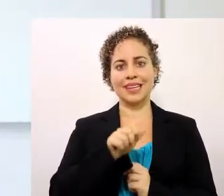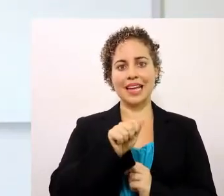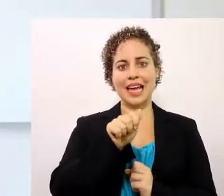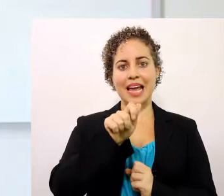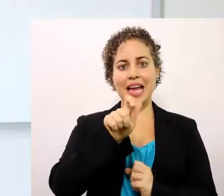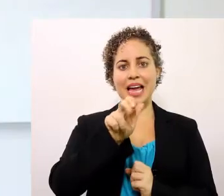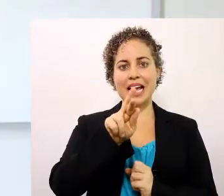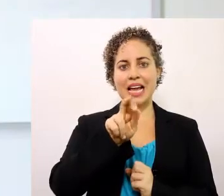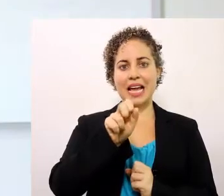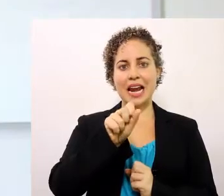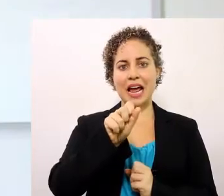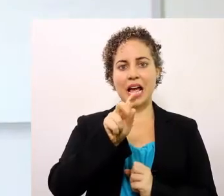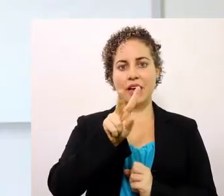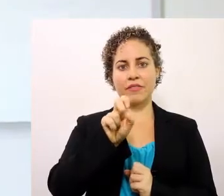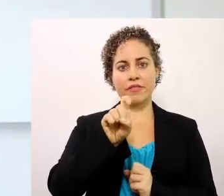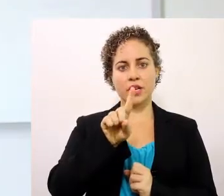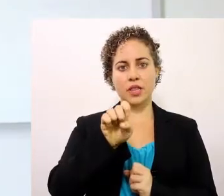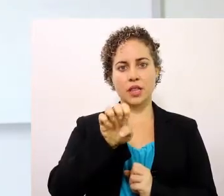gravidade.